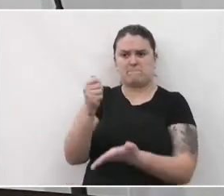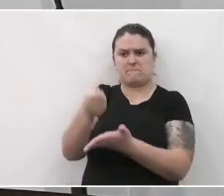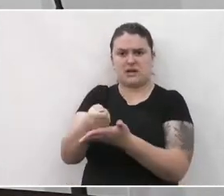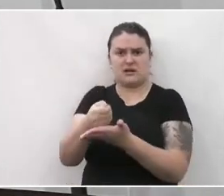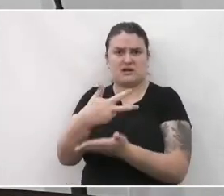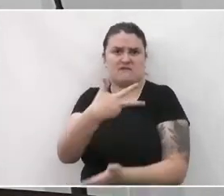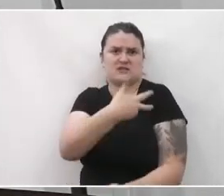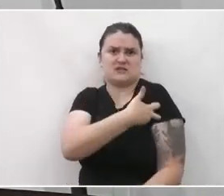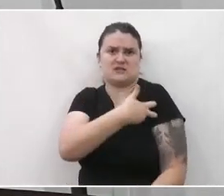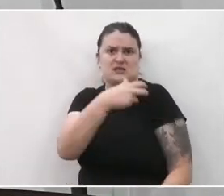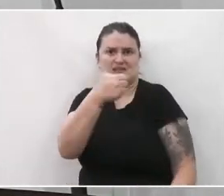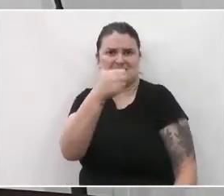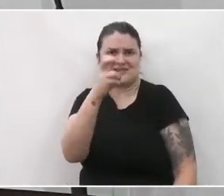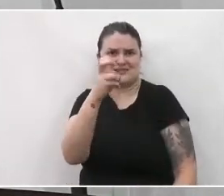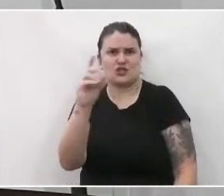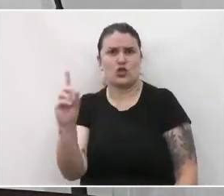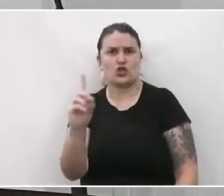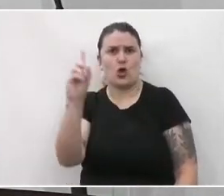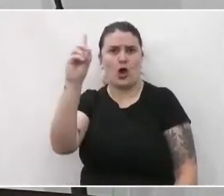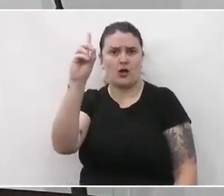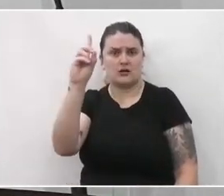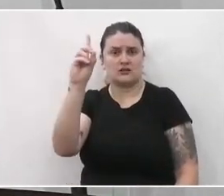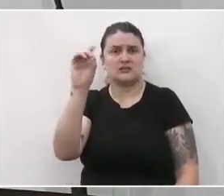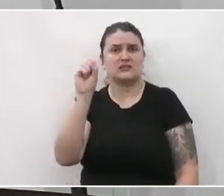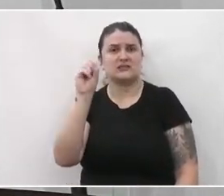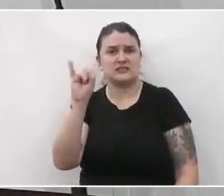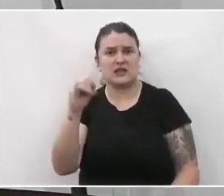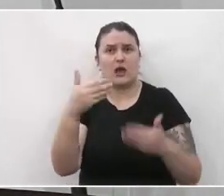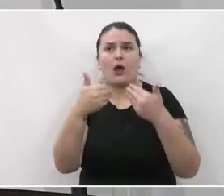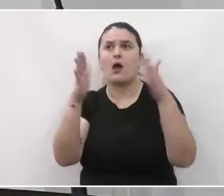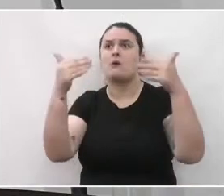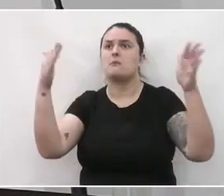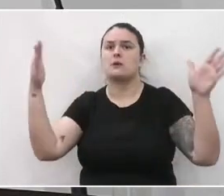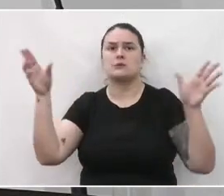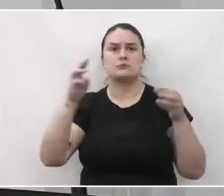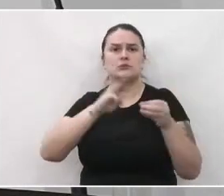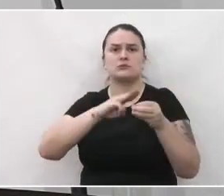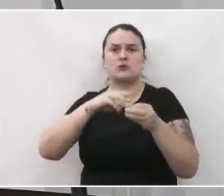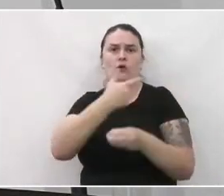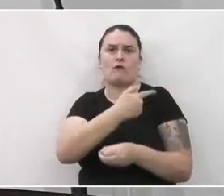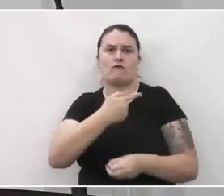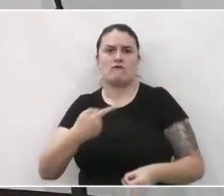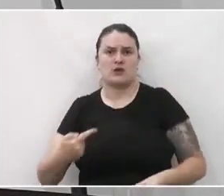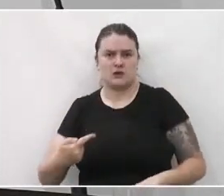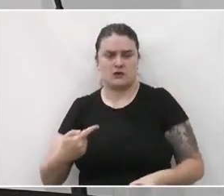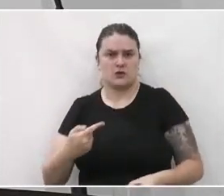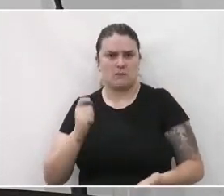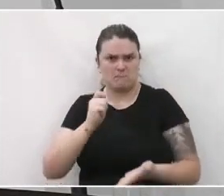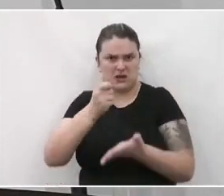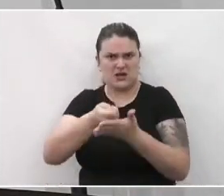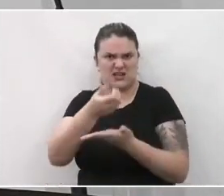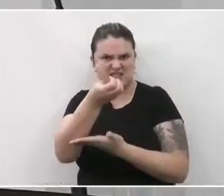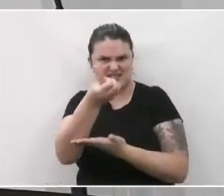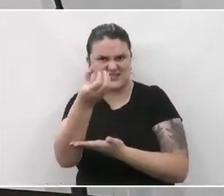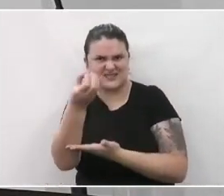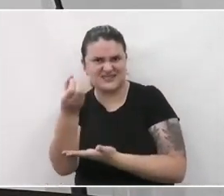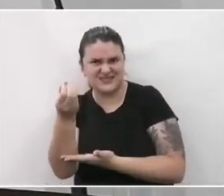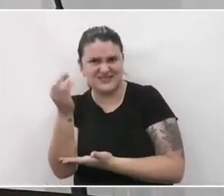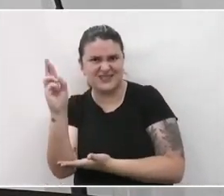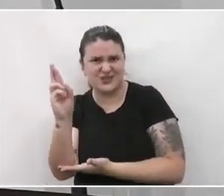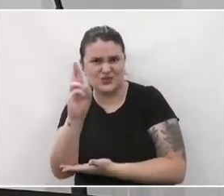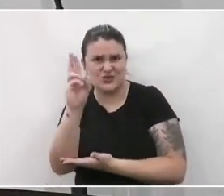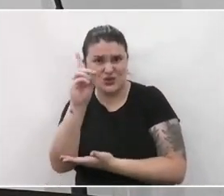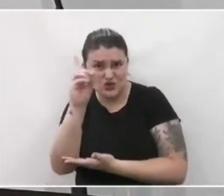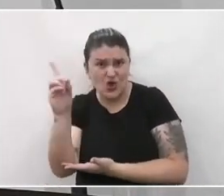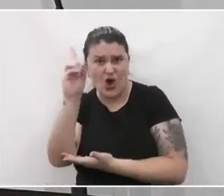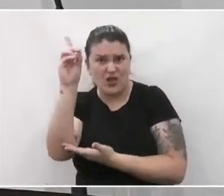vacina $15, se abrirem para os municípios e para os governadores para pagar $60,